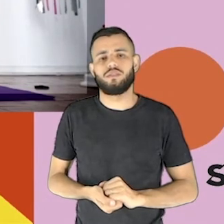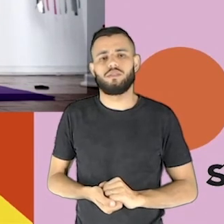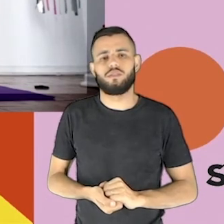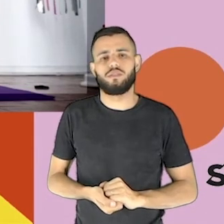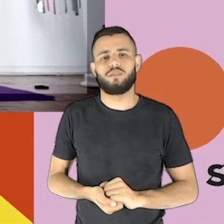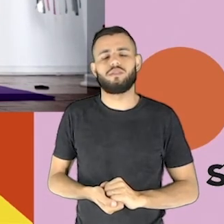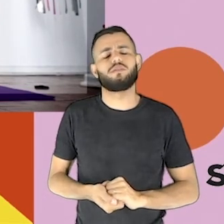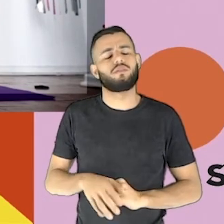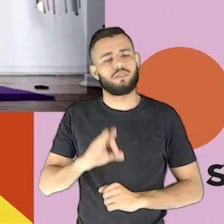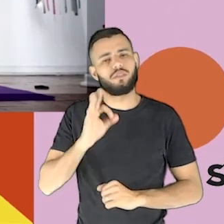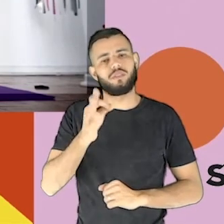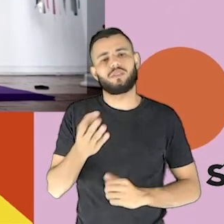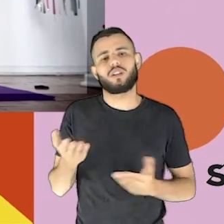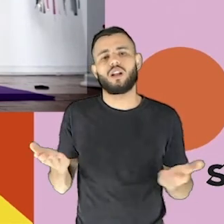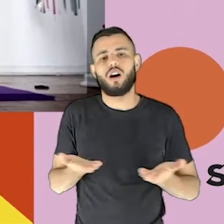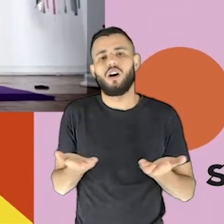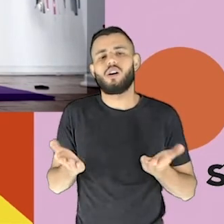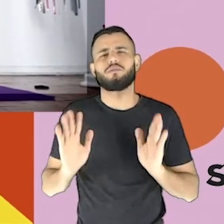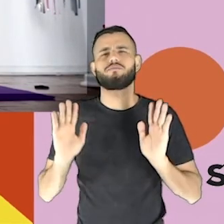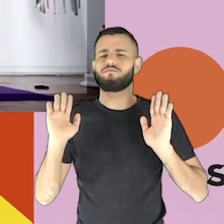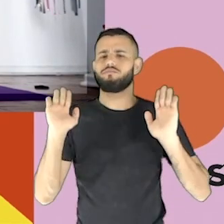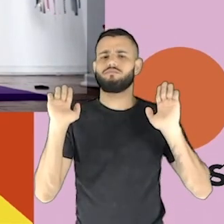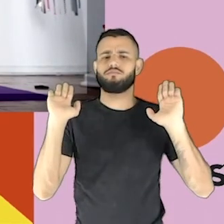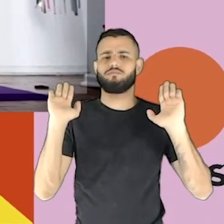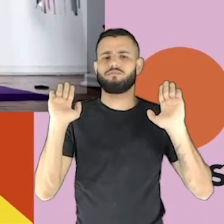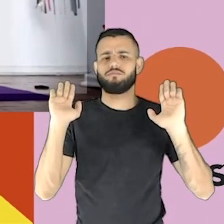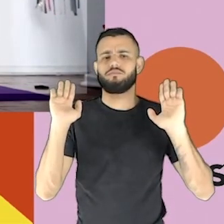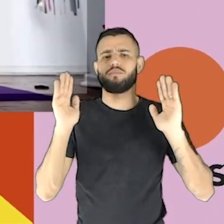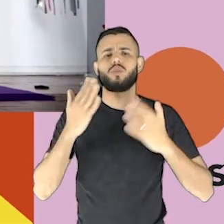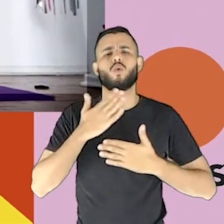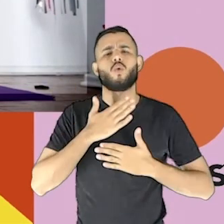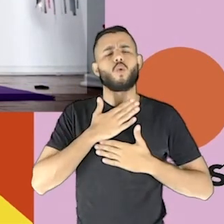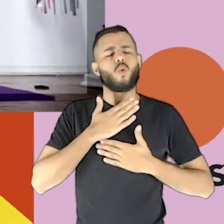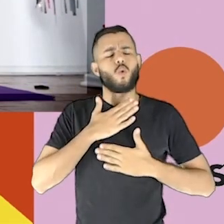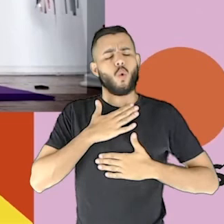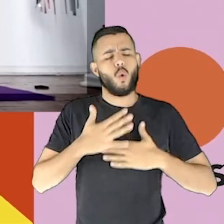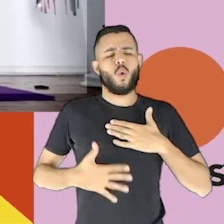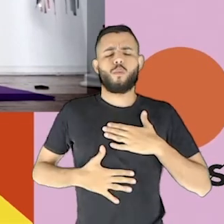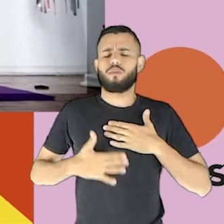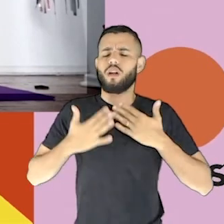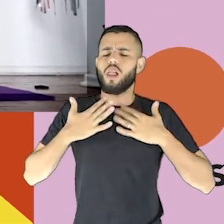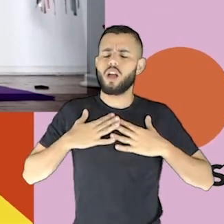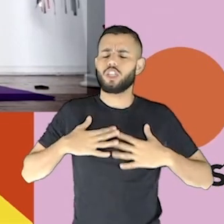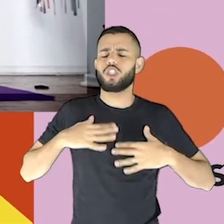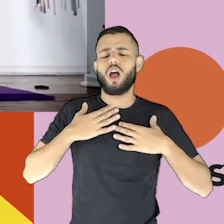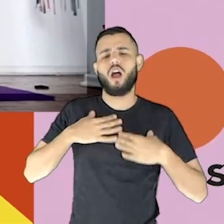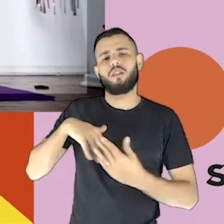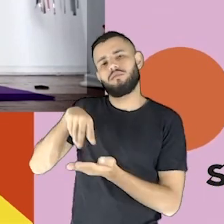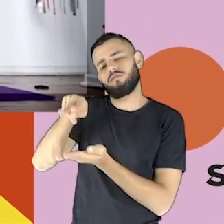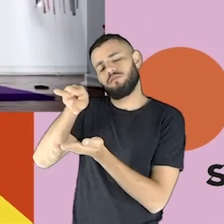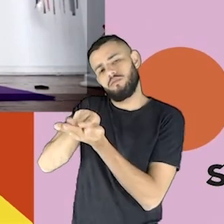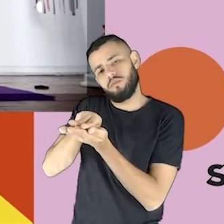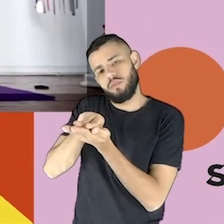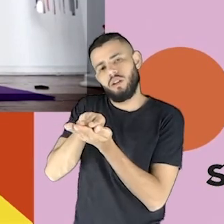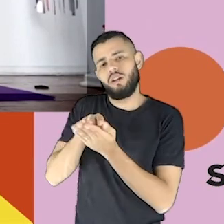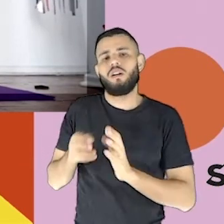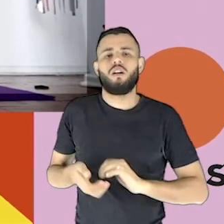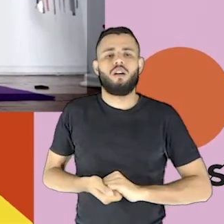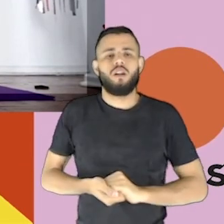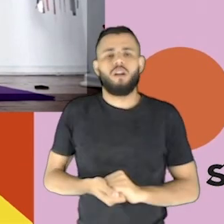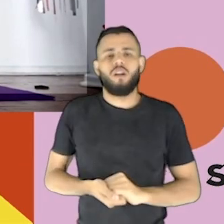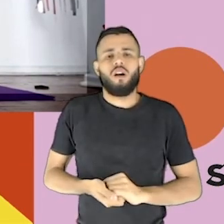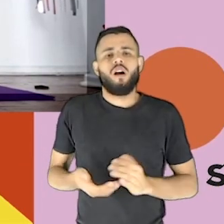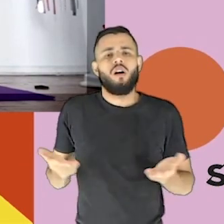Muito bem, deixa as palmas das mãos para cima, deixa o corpo bem relaxado no chão. E volta a sentir a